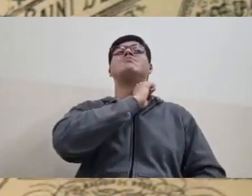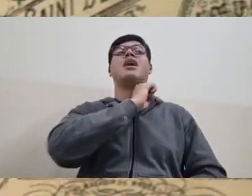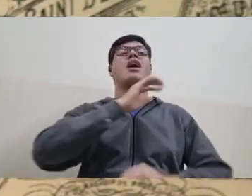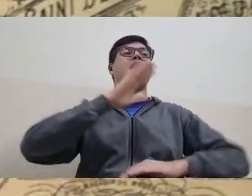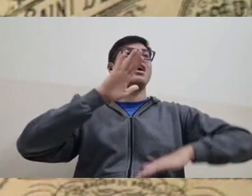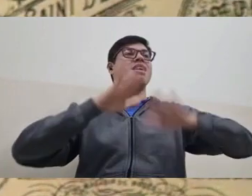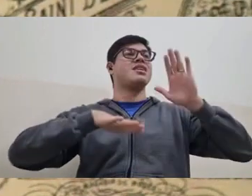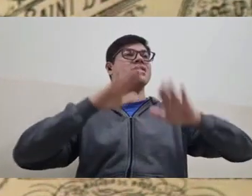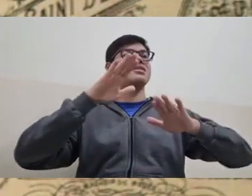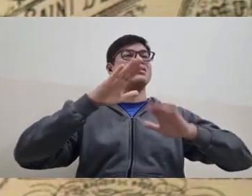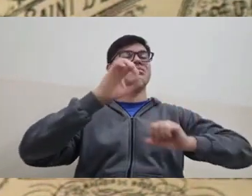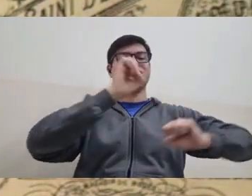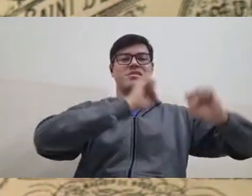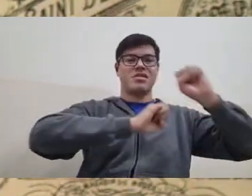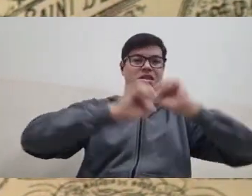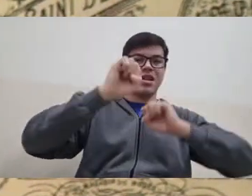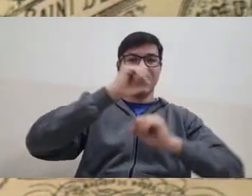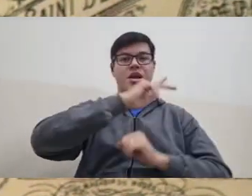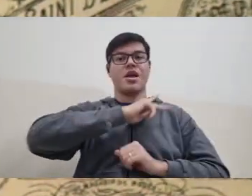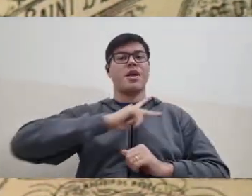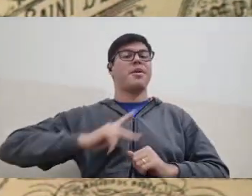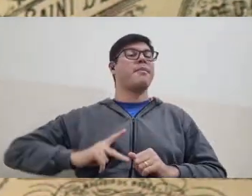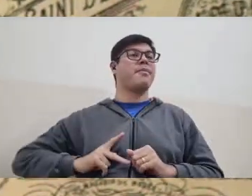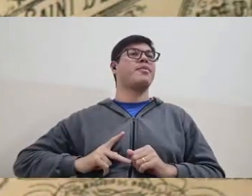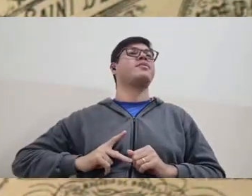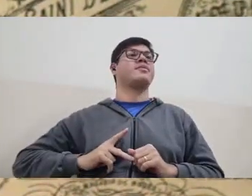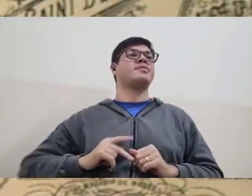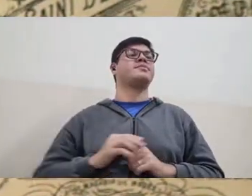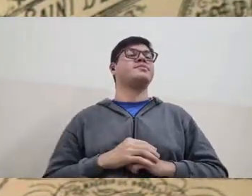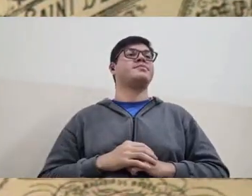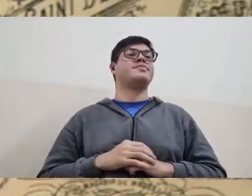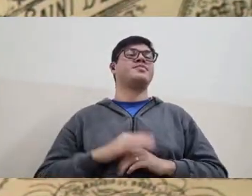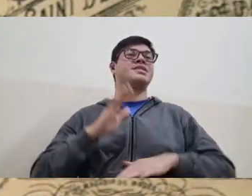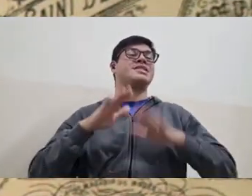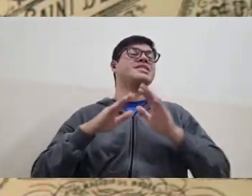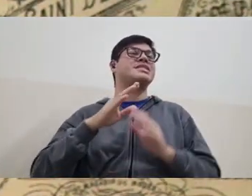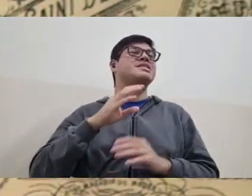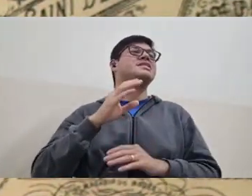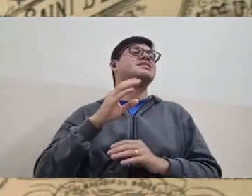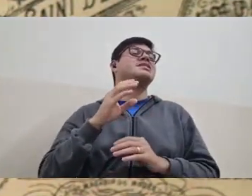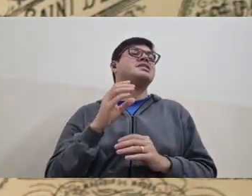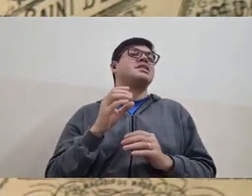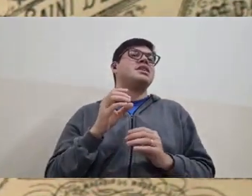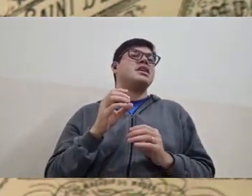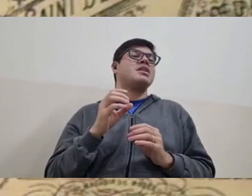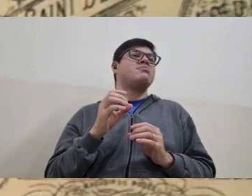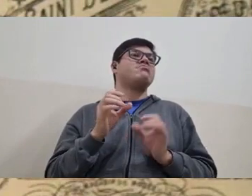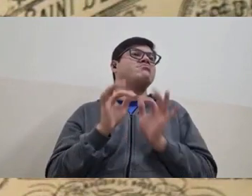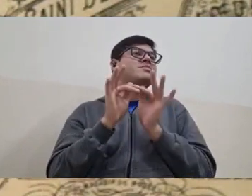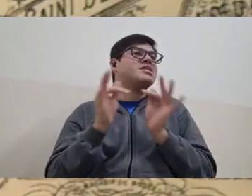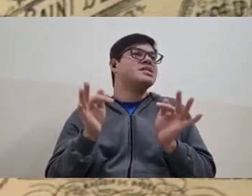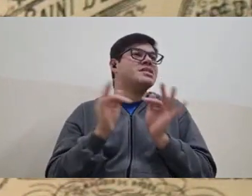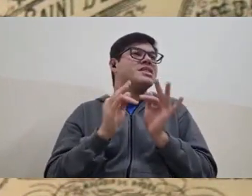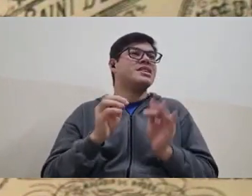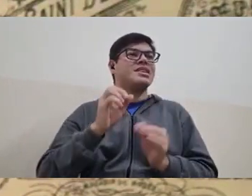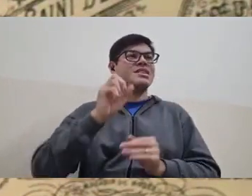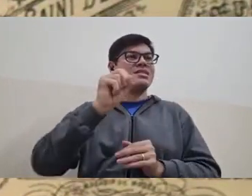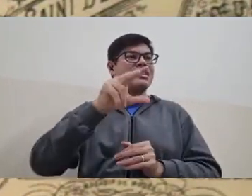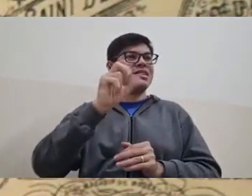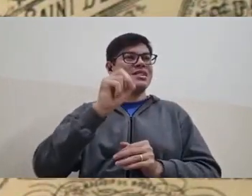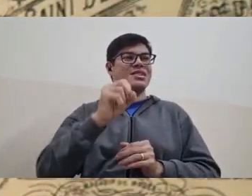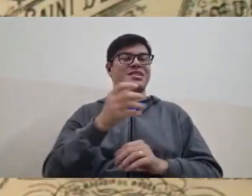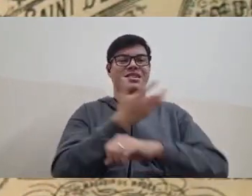estresse na limpeza pública muito grande. Era muito mais simples você fazer uma limpeza química, né, com o uso